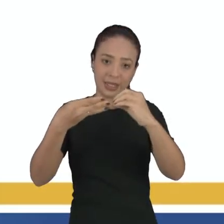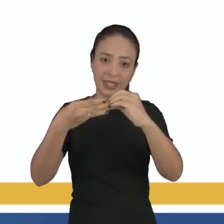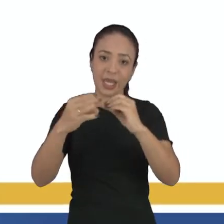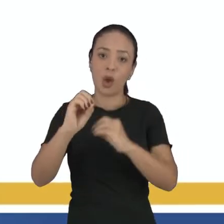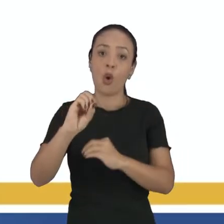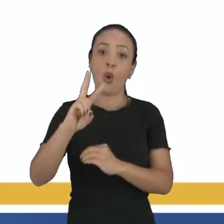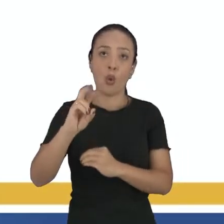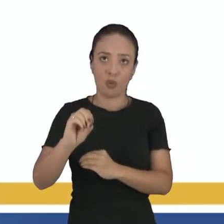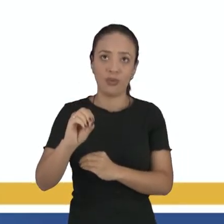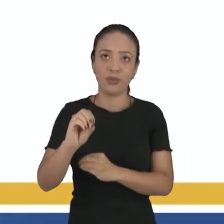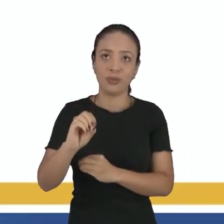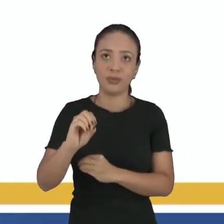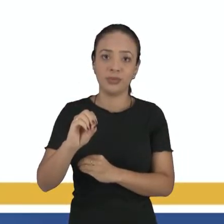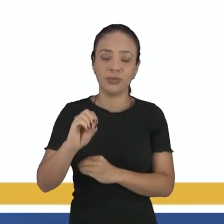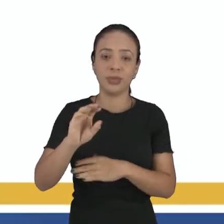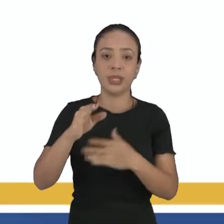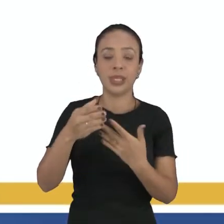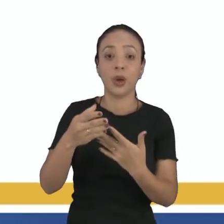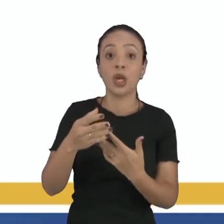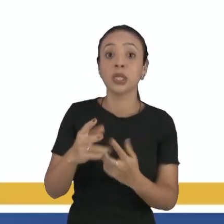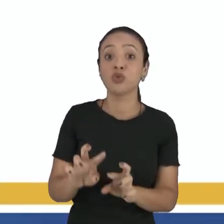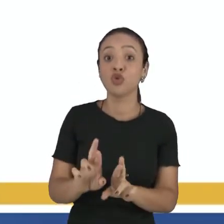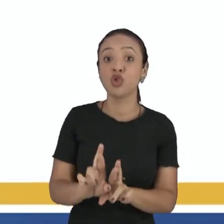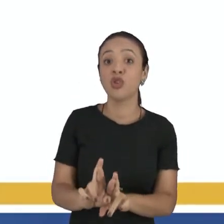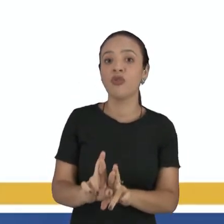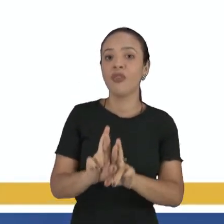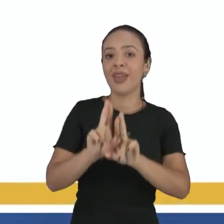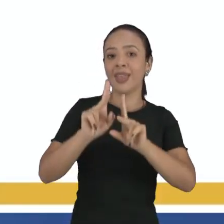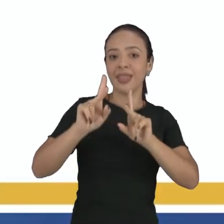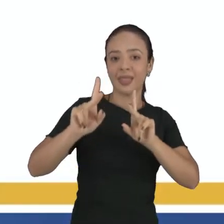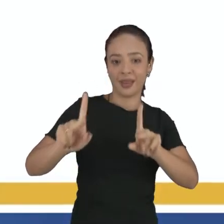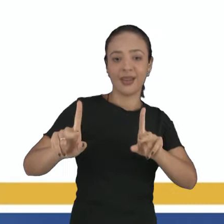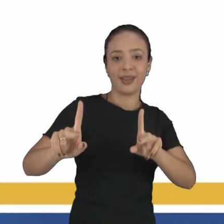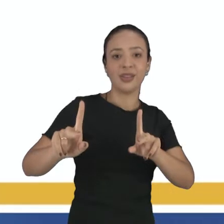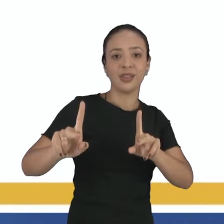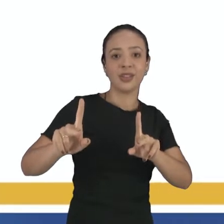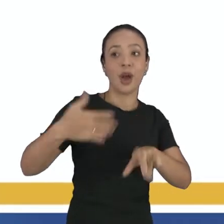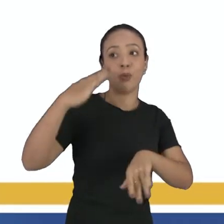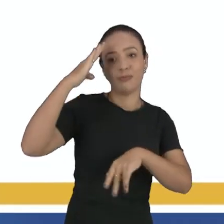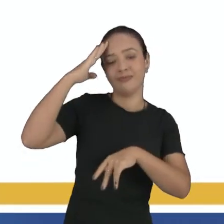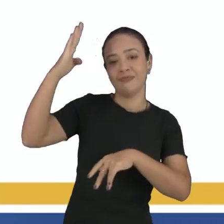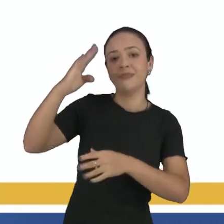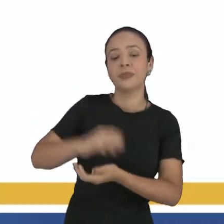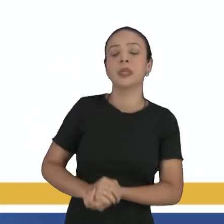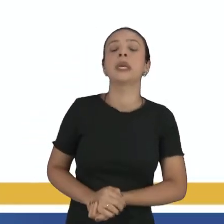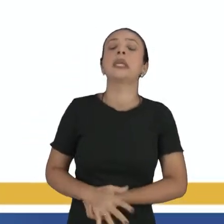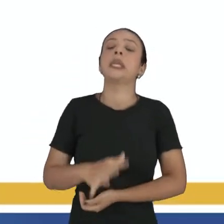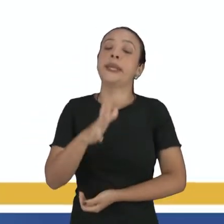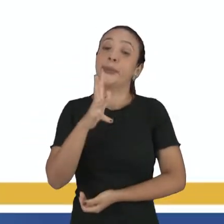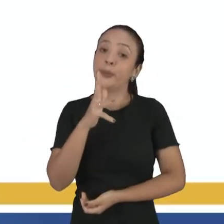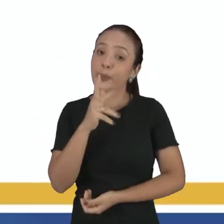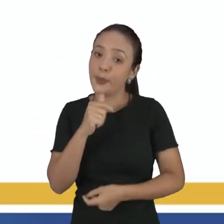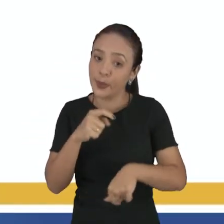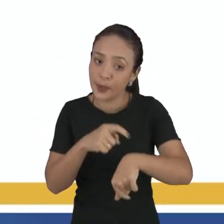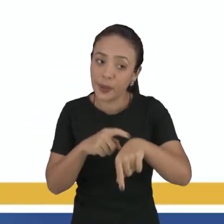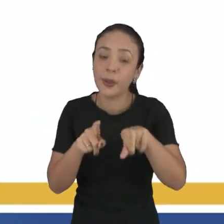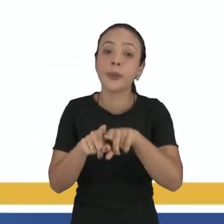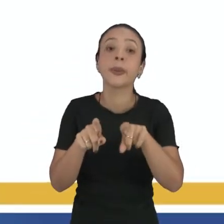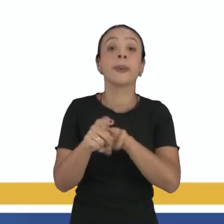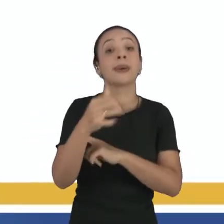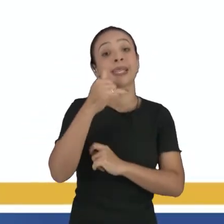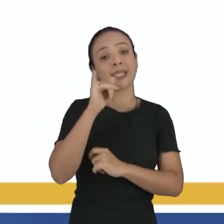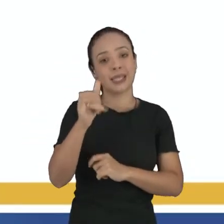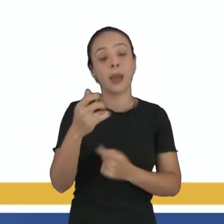indivíduos resultantes da fecundação não são iguais aos que lhe deram origem, demanda mais tempo e energia e permite